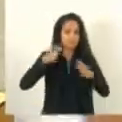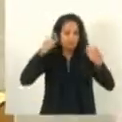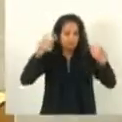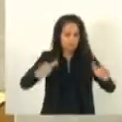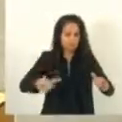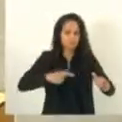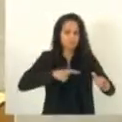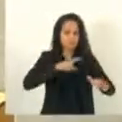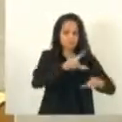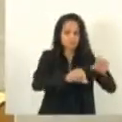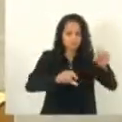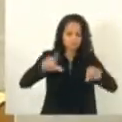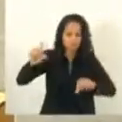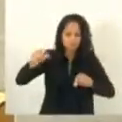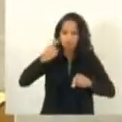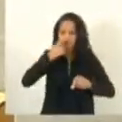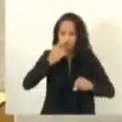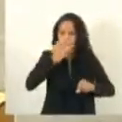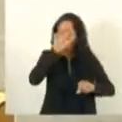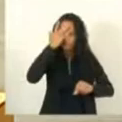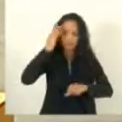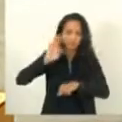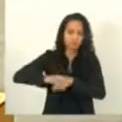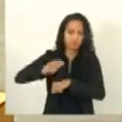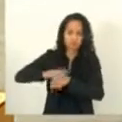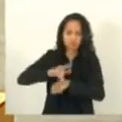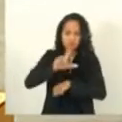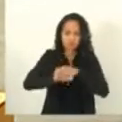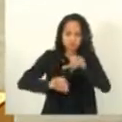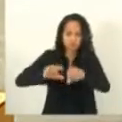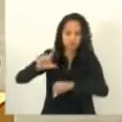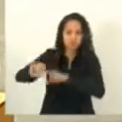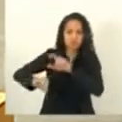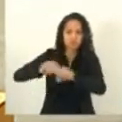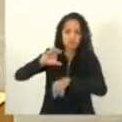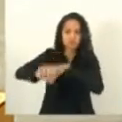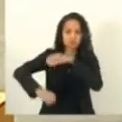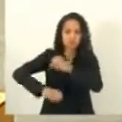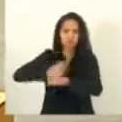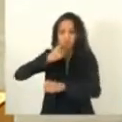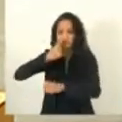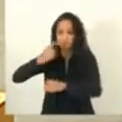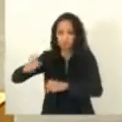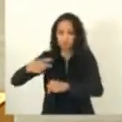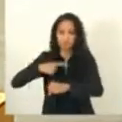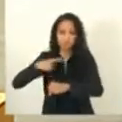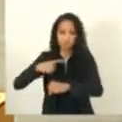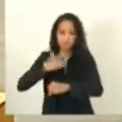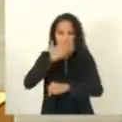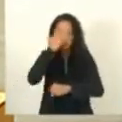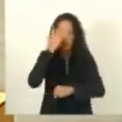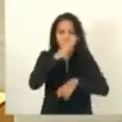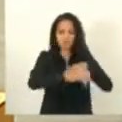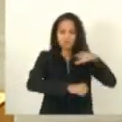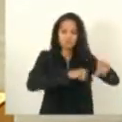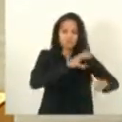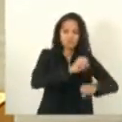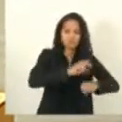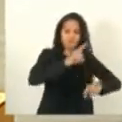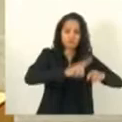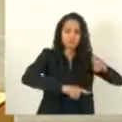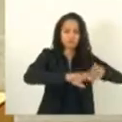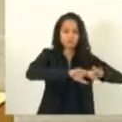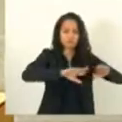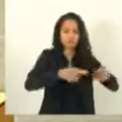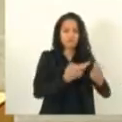seletiva, onde há catadores de lixo, porque no caso hoje, por exemplo, de catadores de produtos recicláveis,